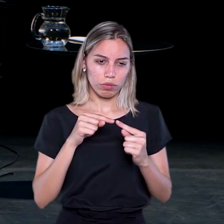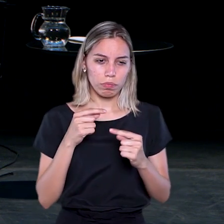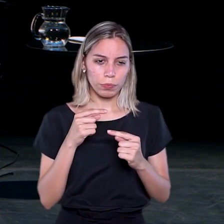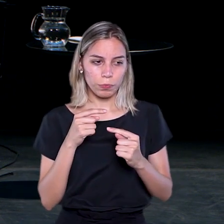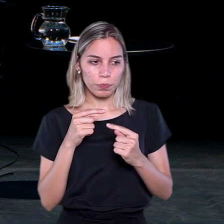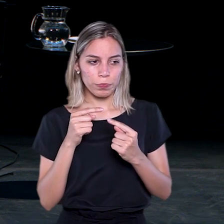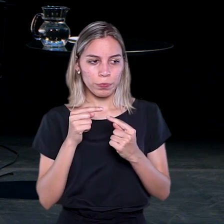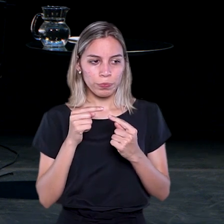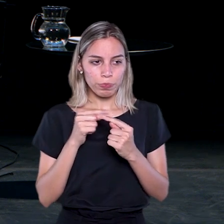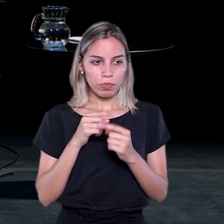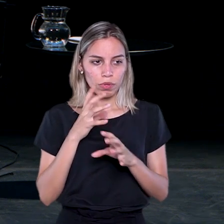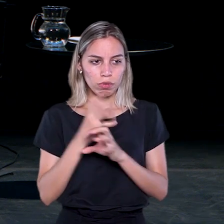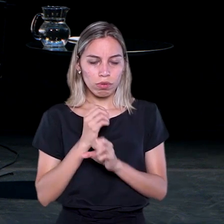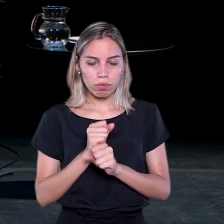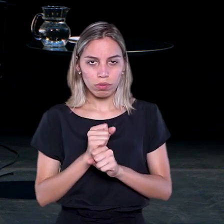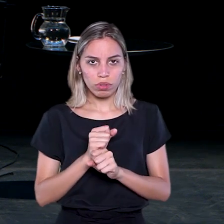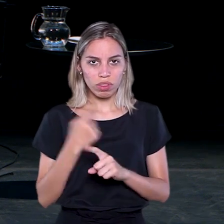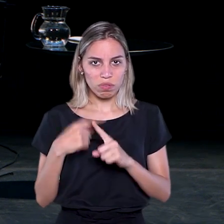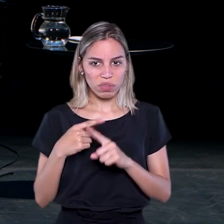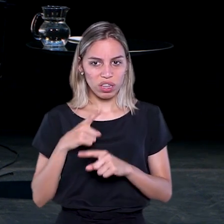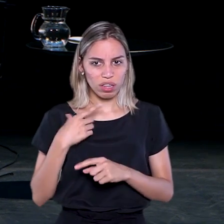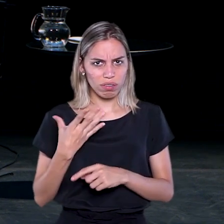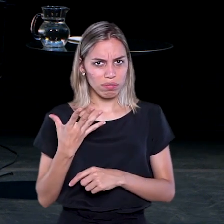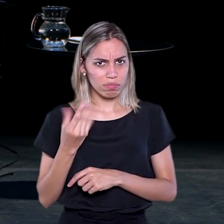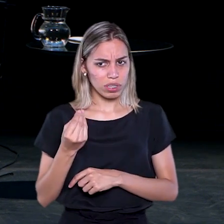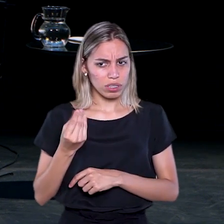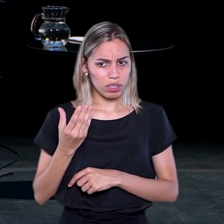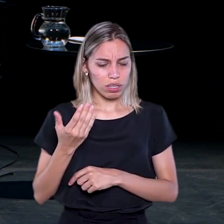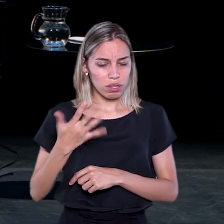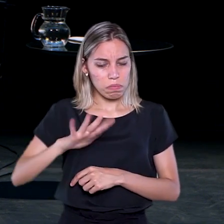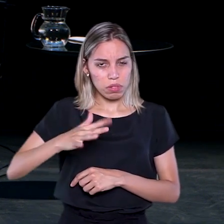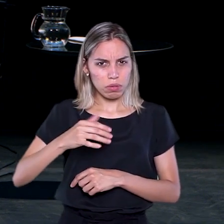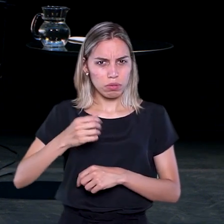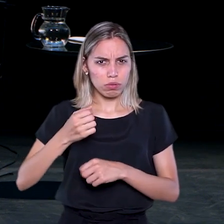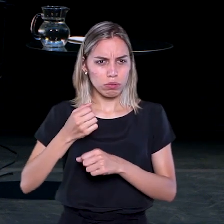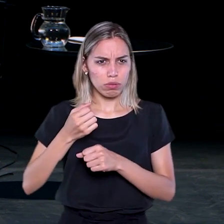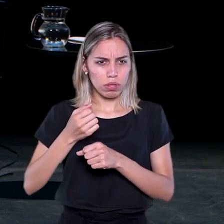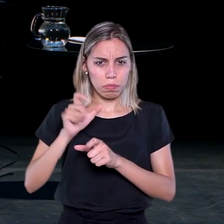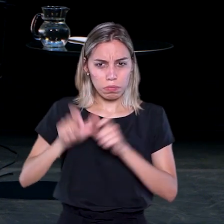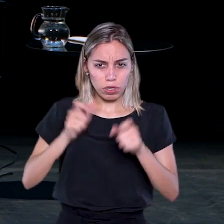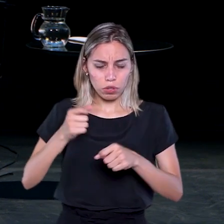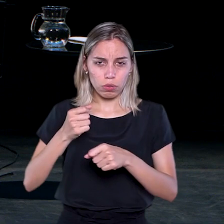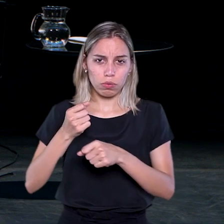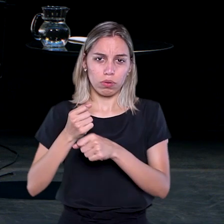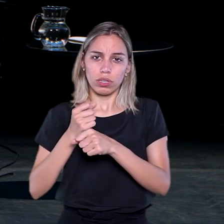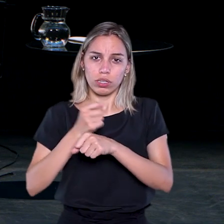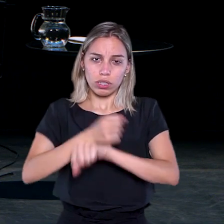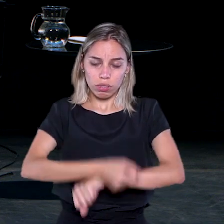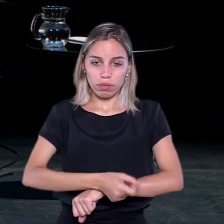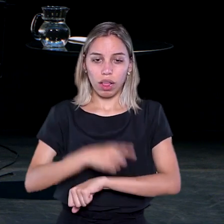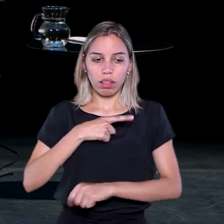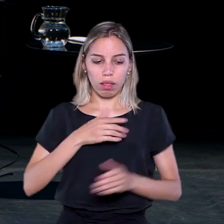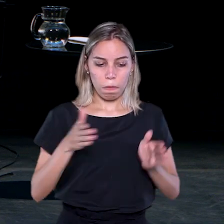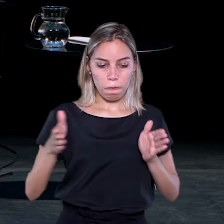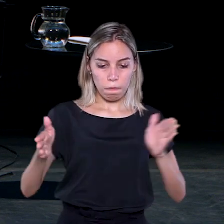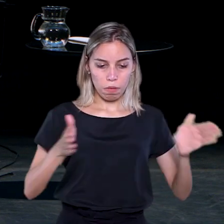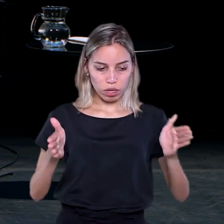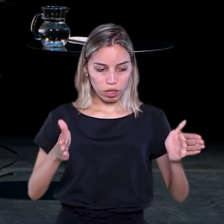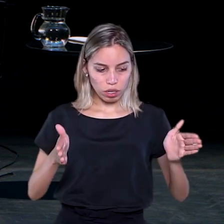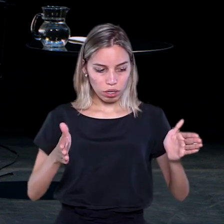é difícil. A gente tem um número estimado de pessoas que foram escravizadas. A gente tem o período de escravização, né? Os